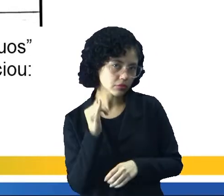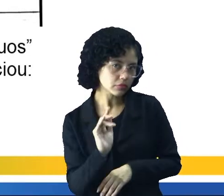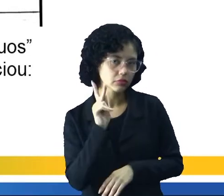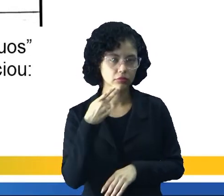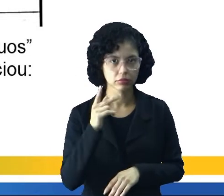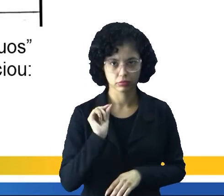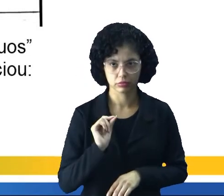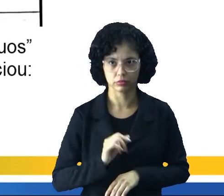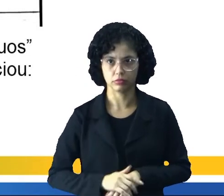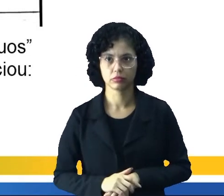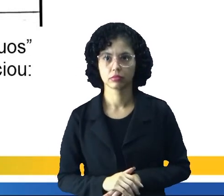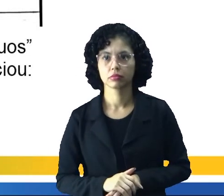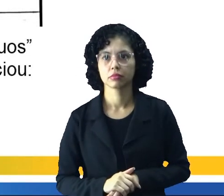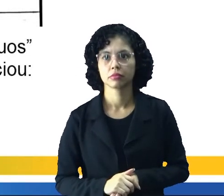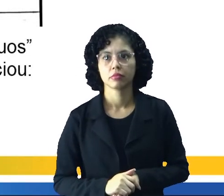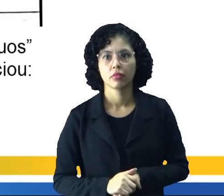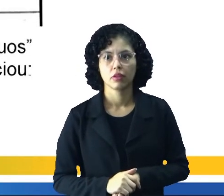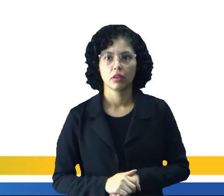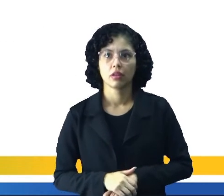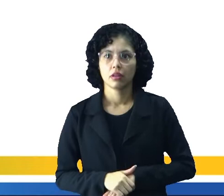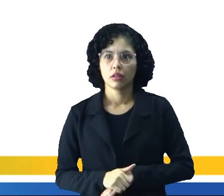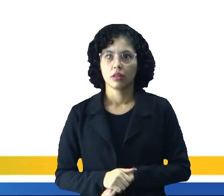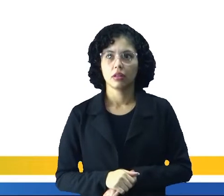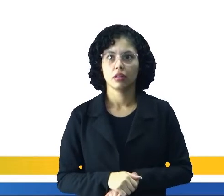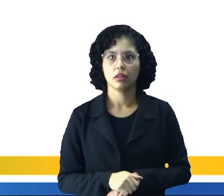que ele queria dizer, tá bom?